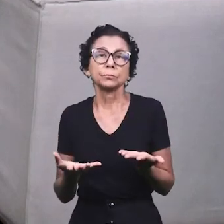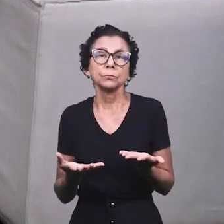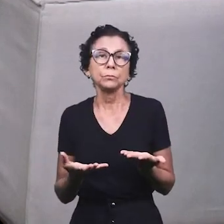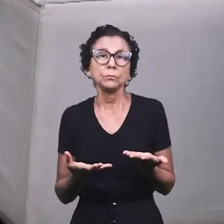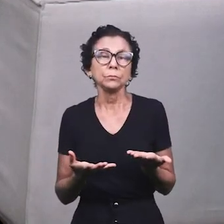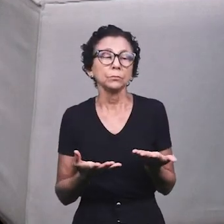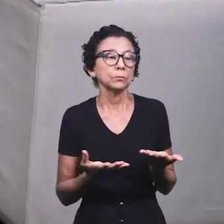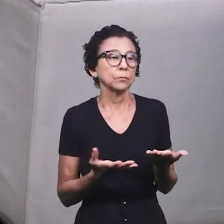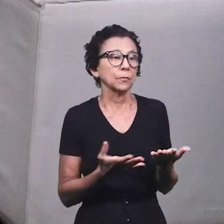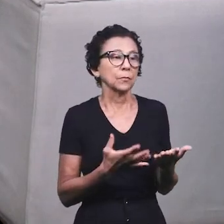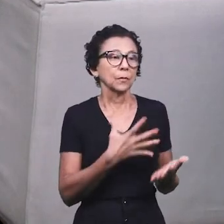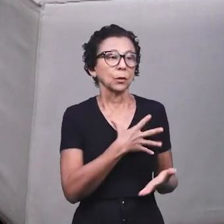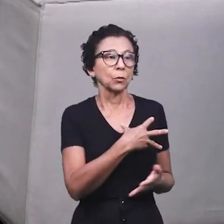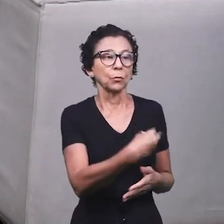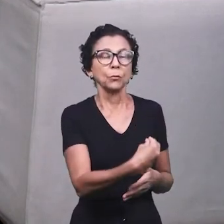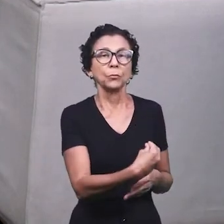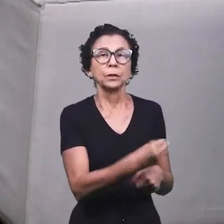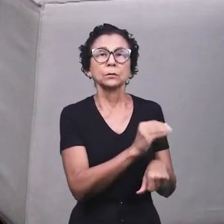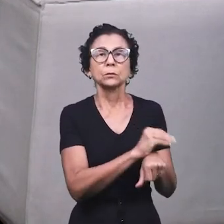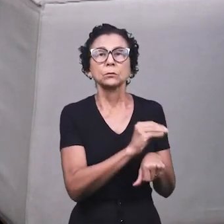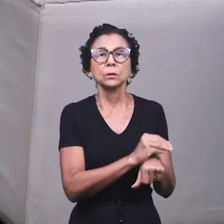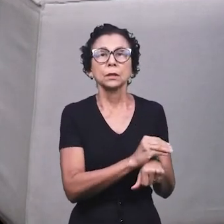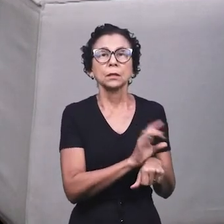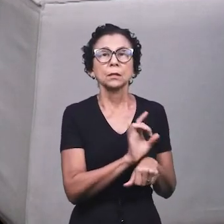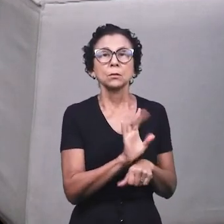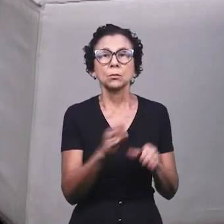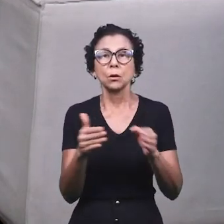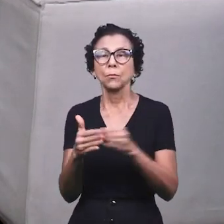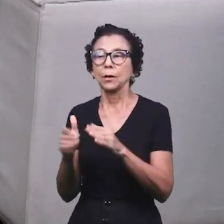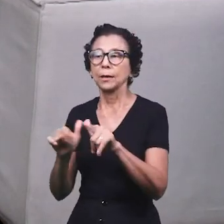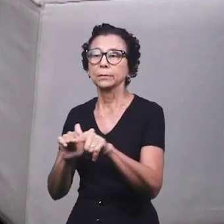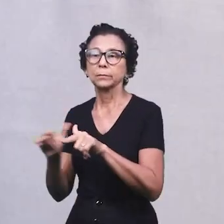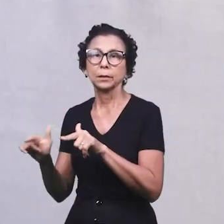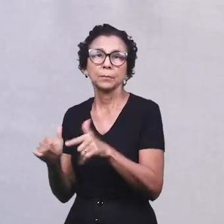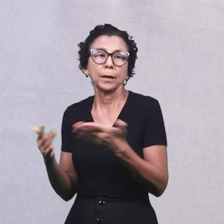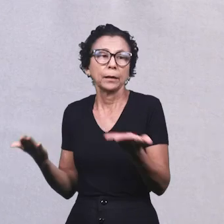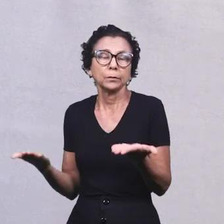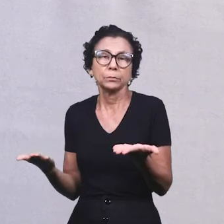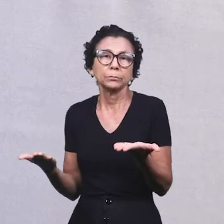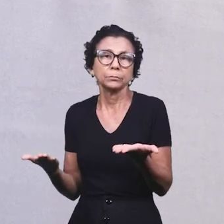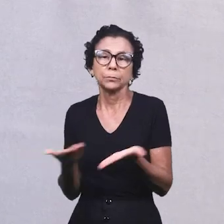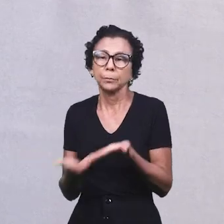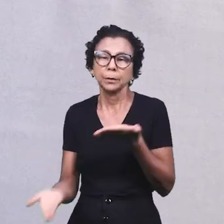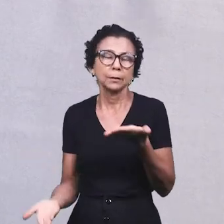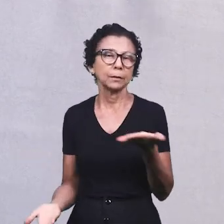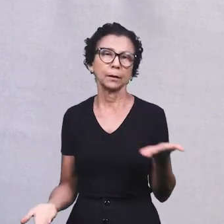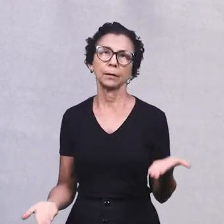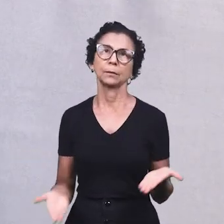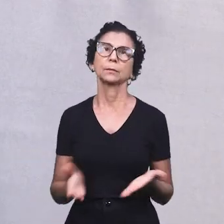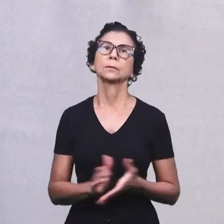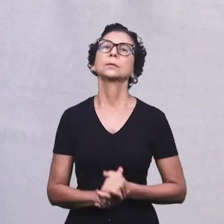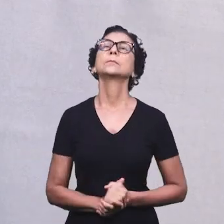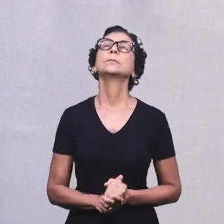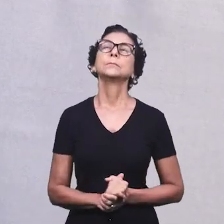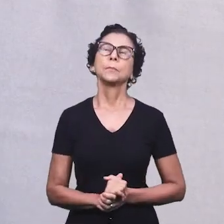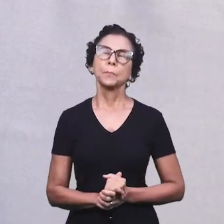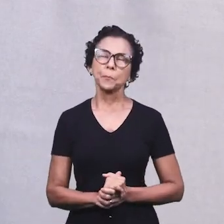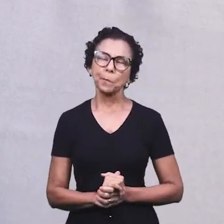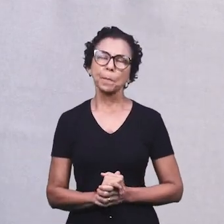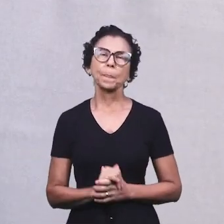para cuidar dos filhos. Se eu não cuidasse deles e só me dedicasse ao trabalho, não valeria a pena também. Então, realmente, há